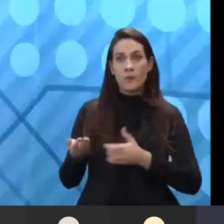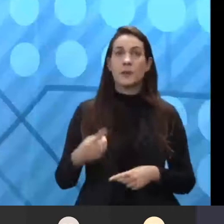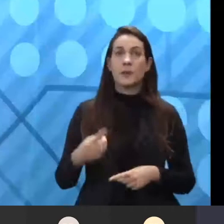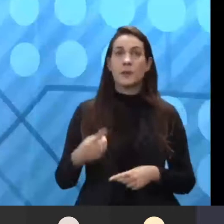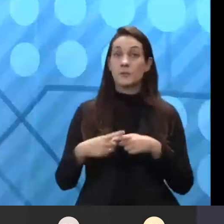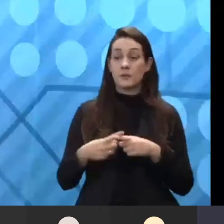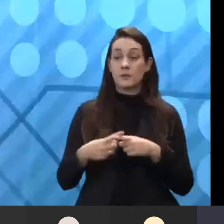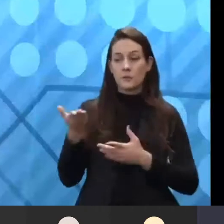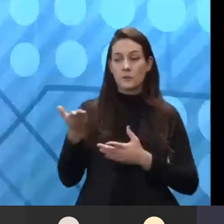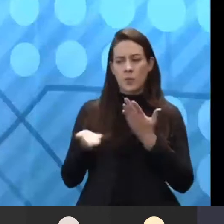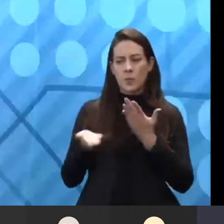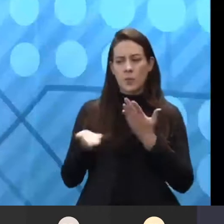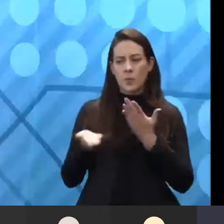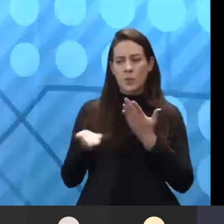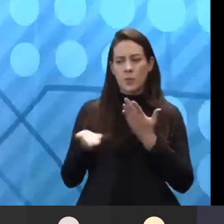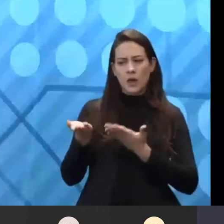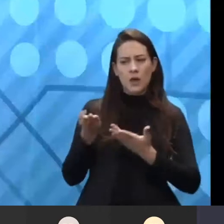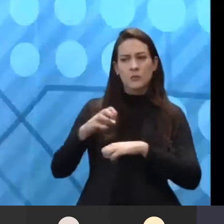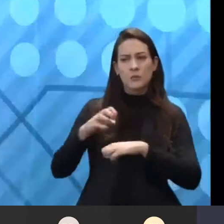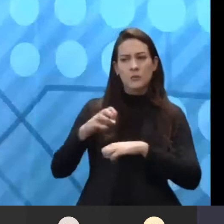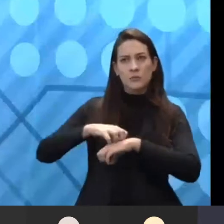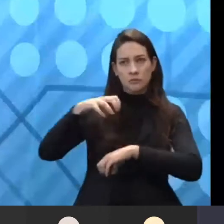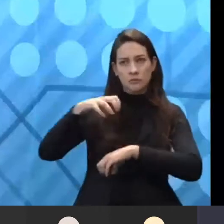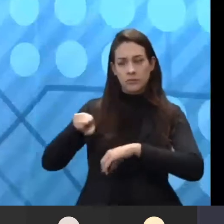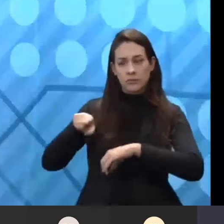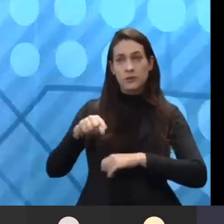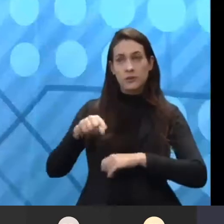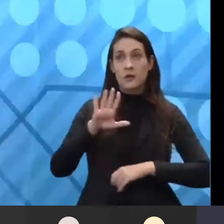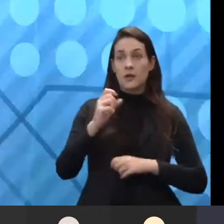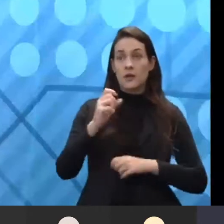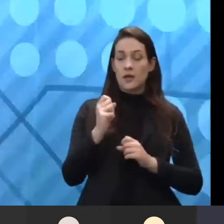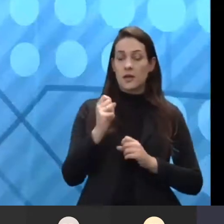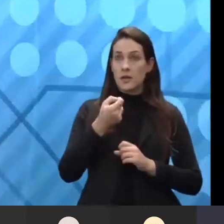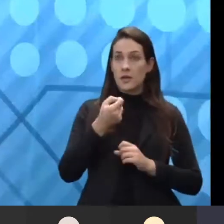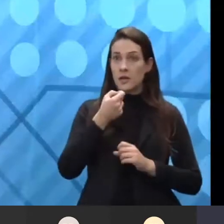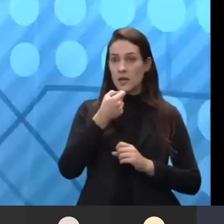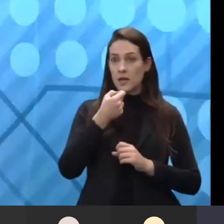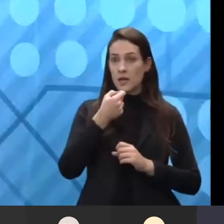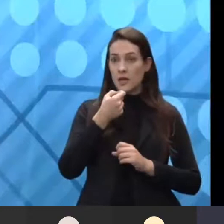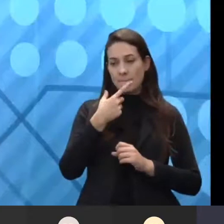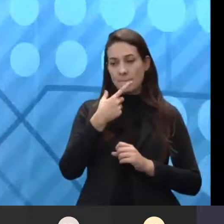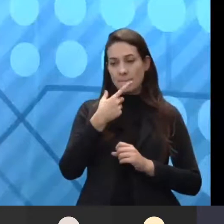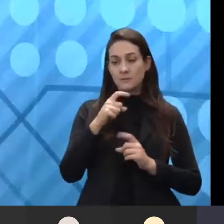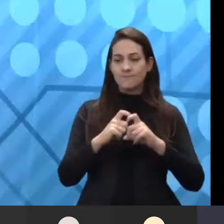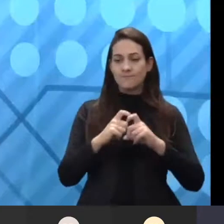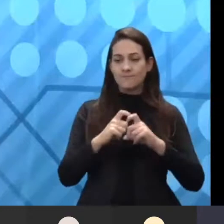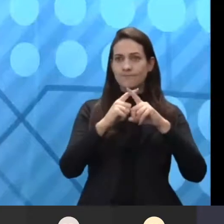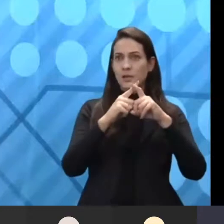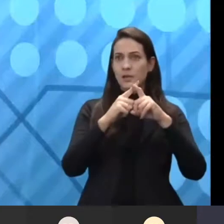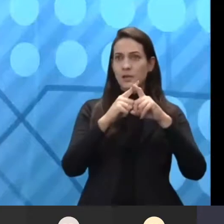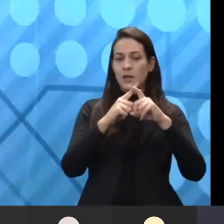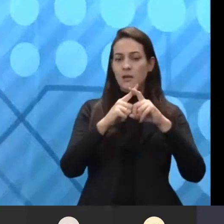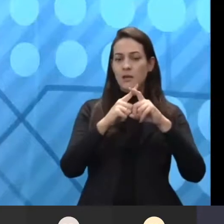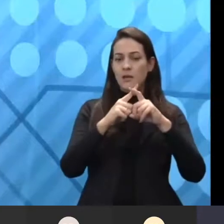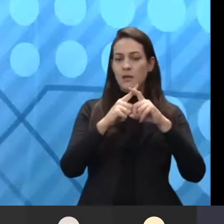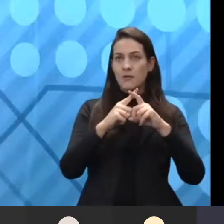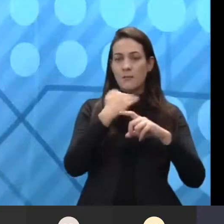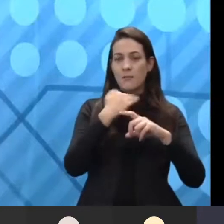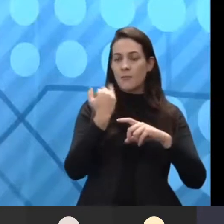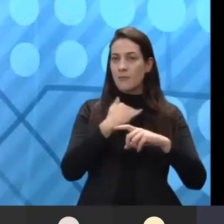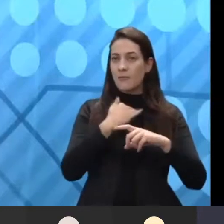não podemos tratar um paciente, uma infecção, com antibiótico que a bactéria é resistente. Porque se a bactéria é resistente